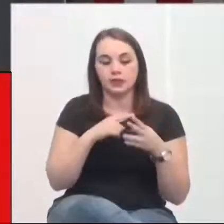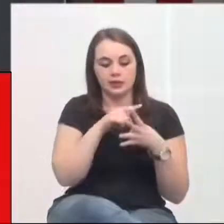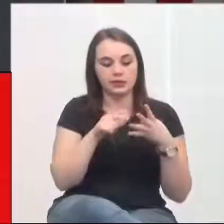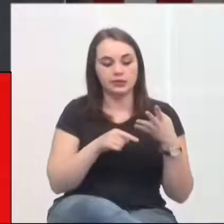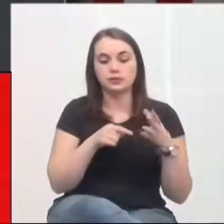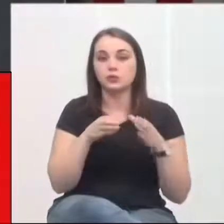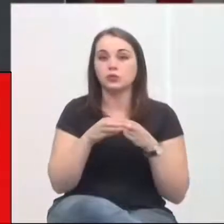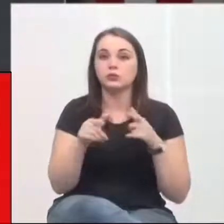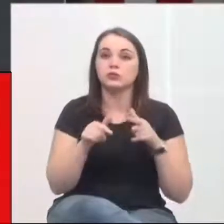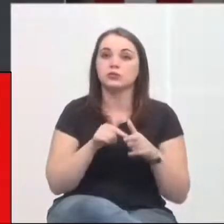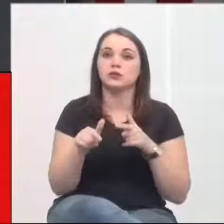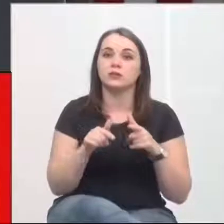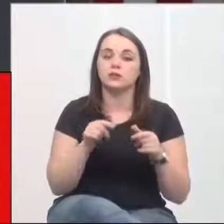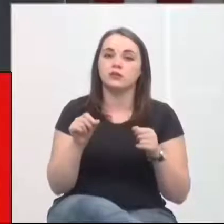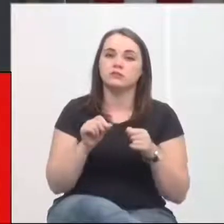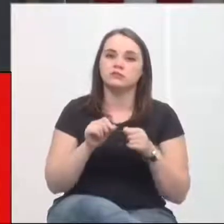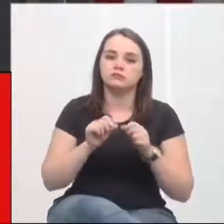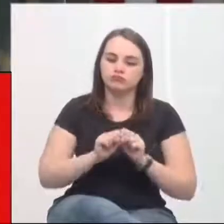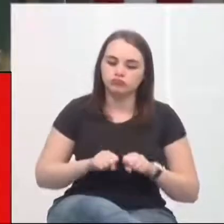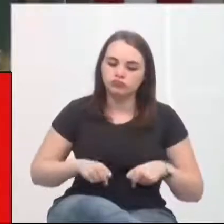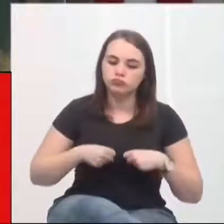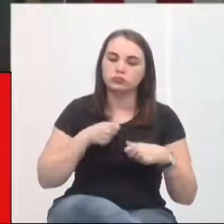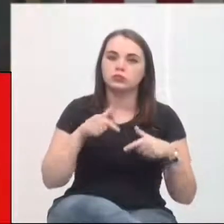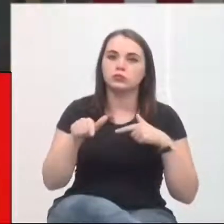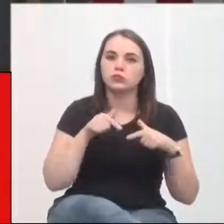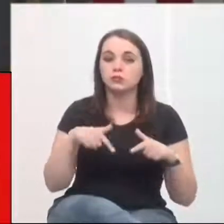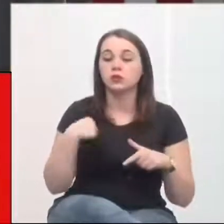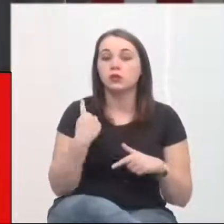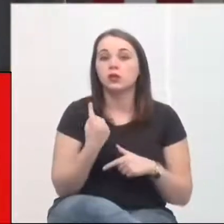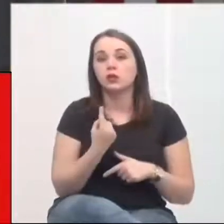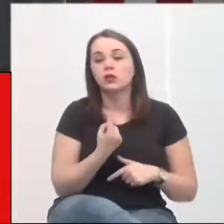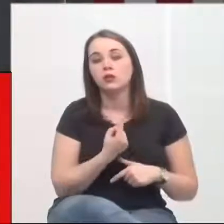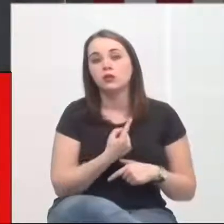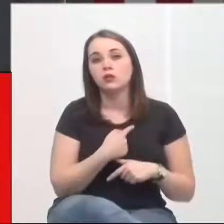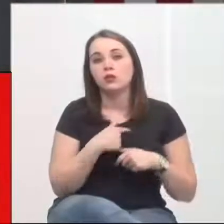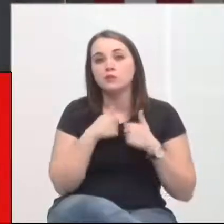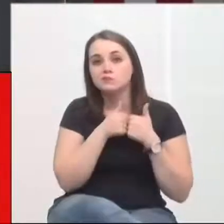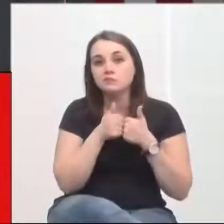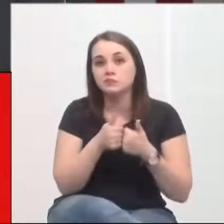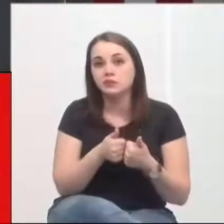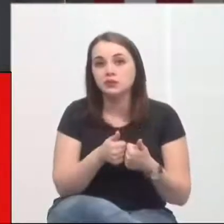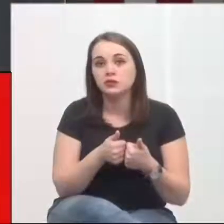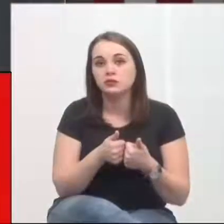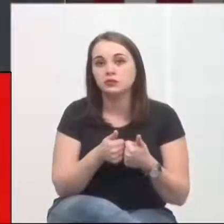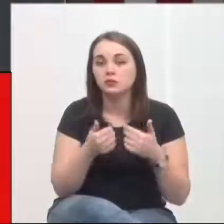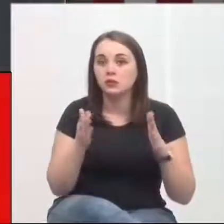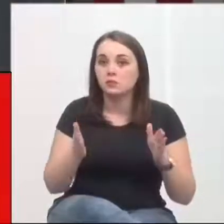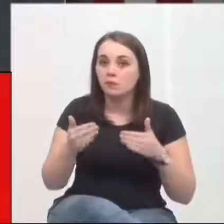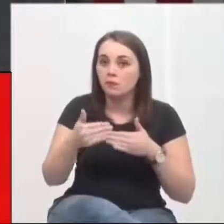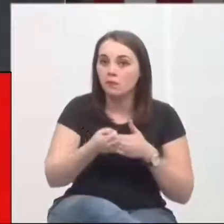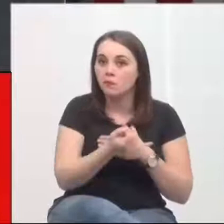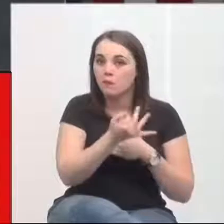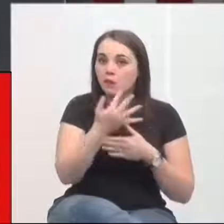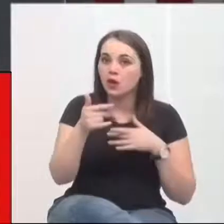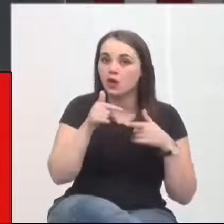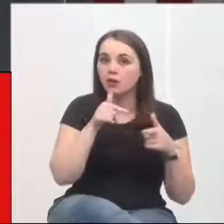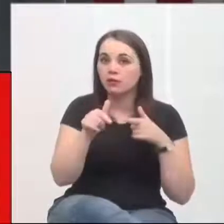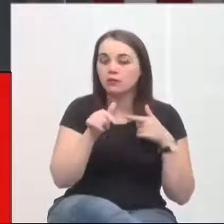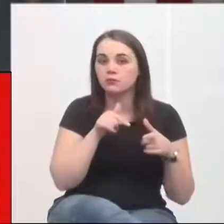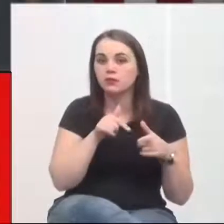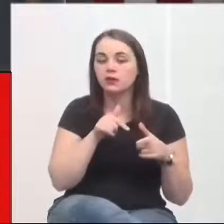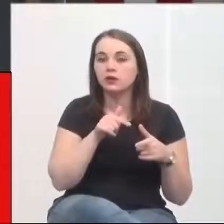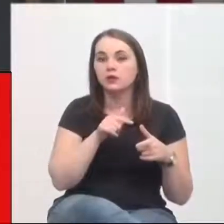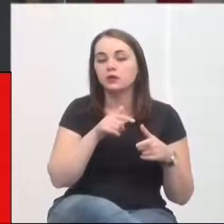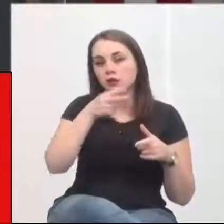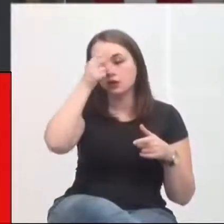tem atuado nesse ano de 2021, estamos acompanhando esse pacote de obras que o